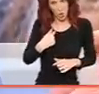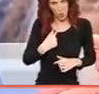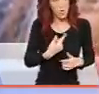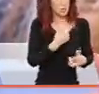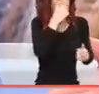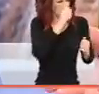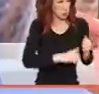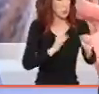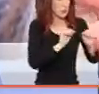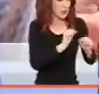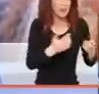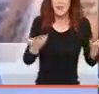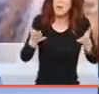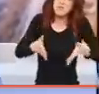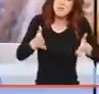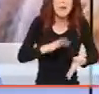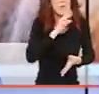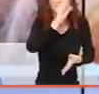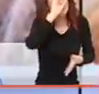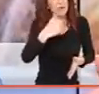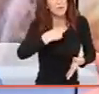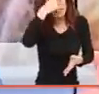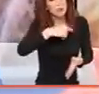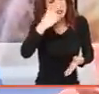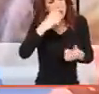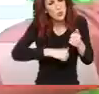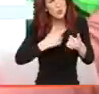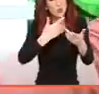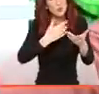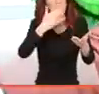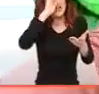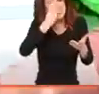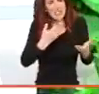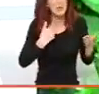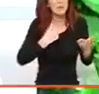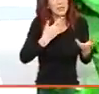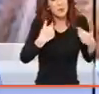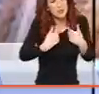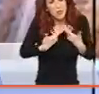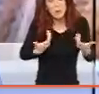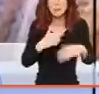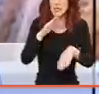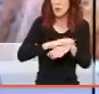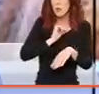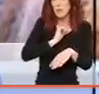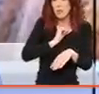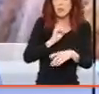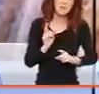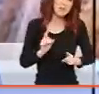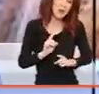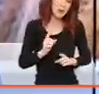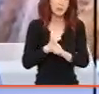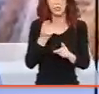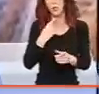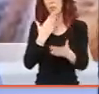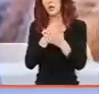sabe o demónio que tem em casa. Ai, seu filho, ela sabe o demónio que pariu. Ela sabe o demónio que pariu. Agora, a culpa é minha, eu confesso, não por não ter respondido